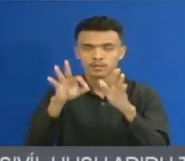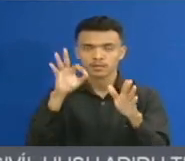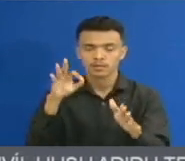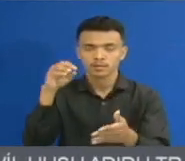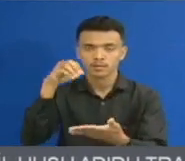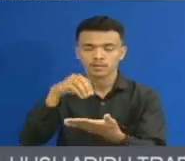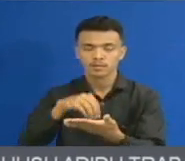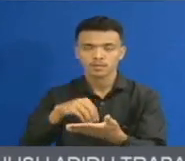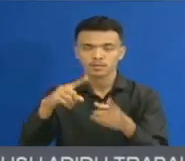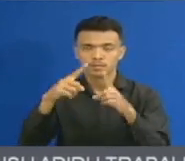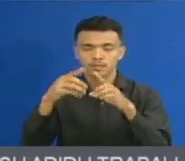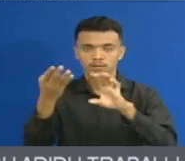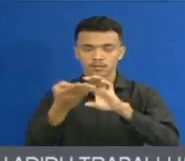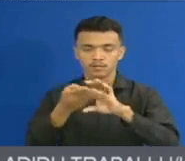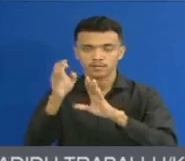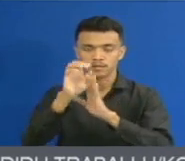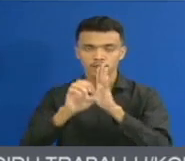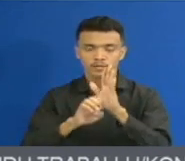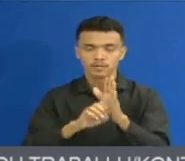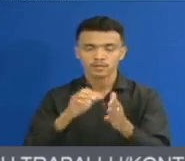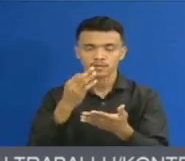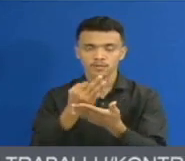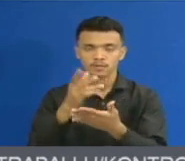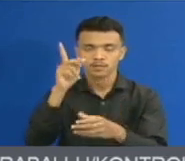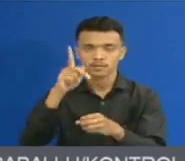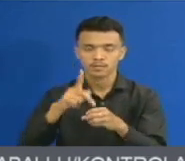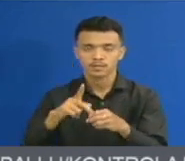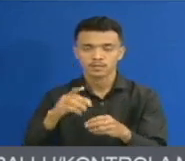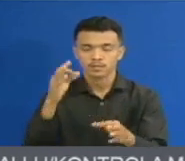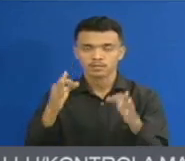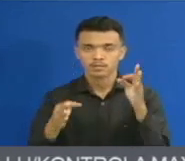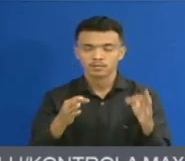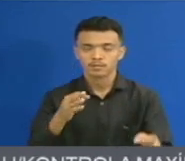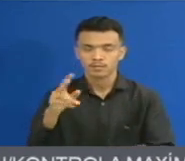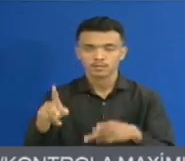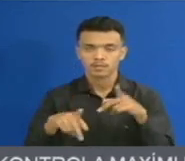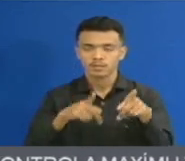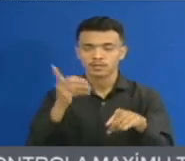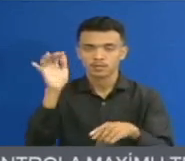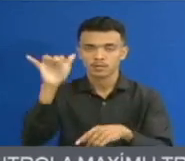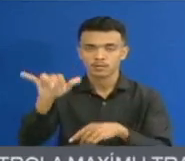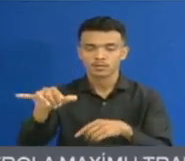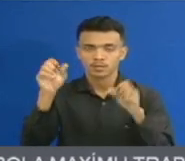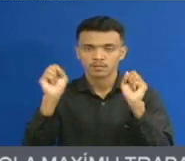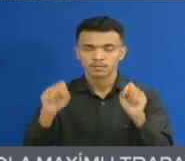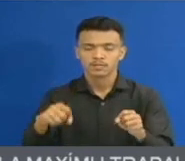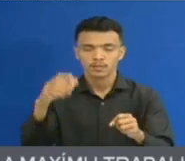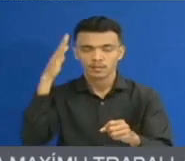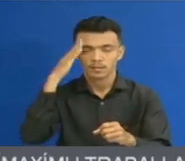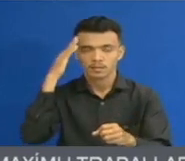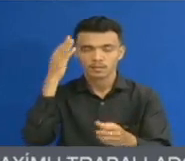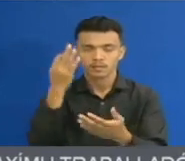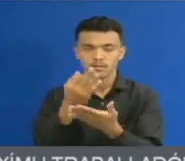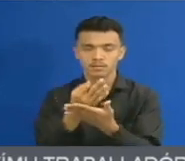ba ia cofre estado, lilio ba ia fundo petrolífero, atunem, sociedade sira, comunidade sira, bel hatene clialita, receitas